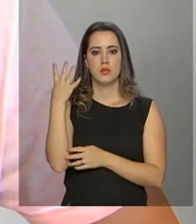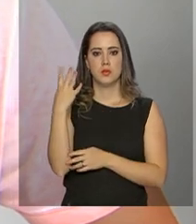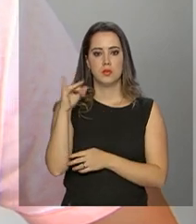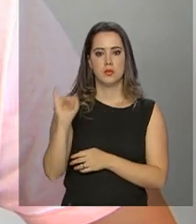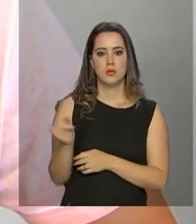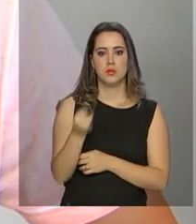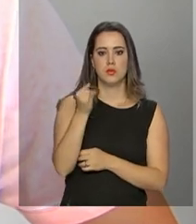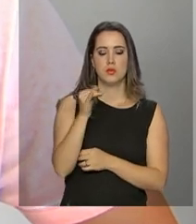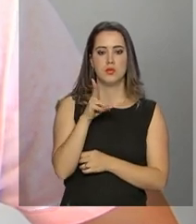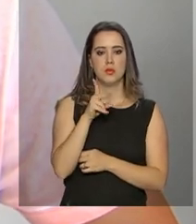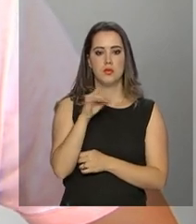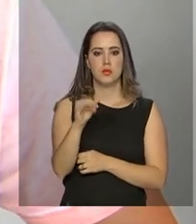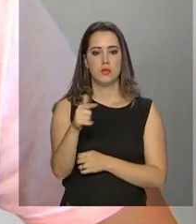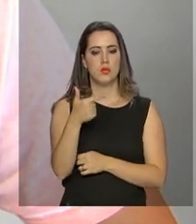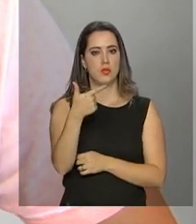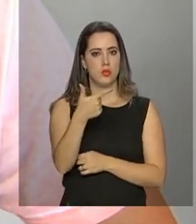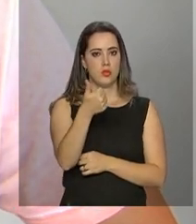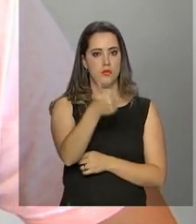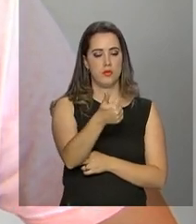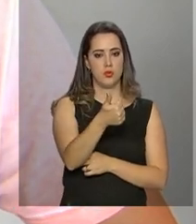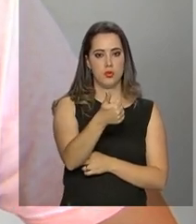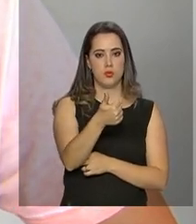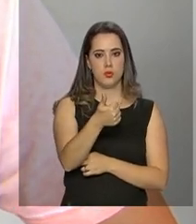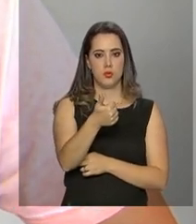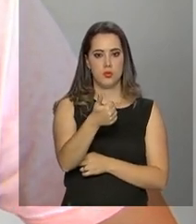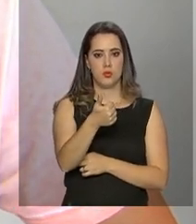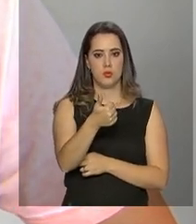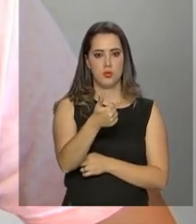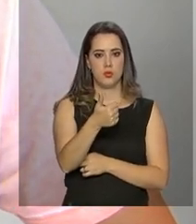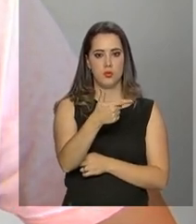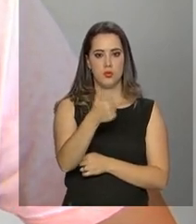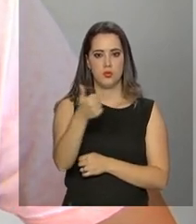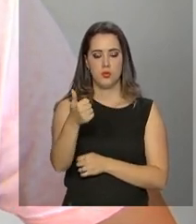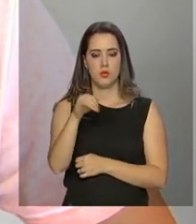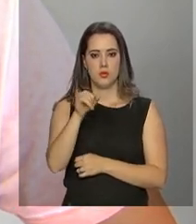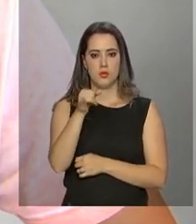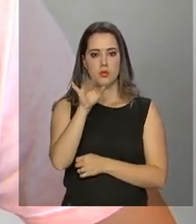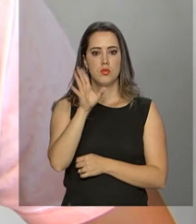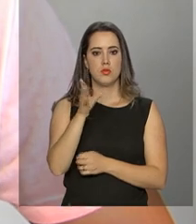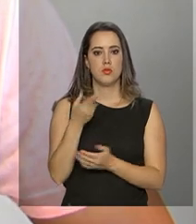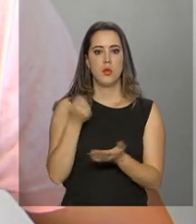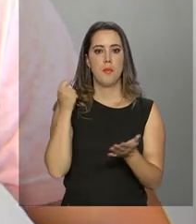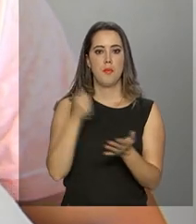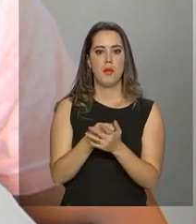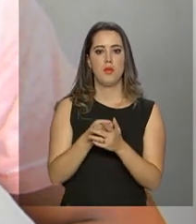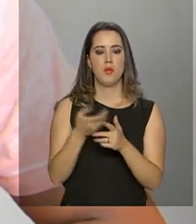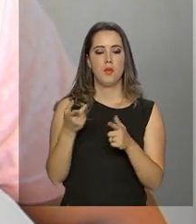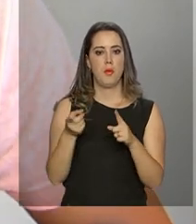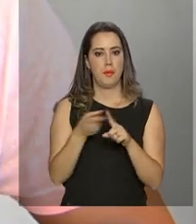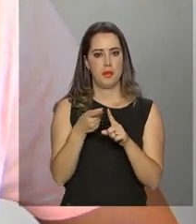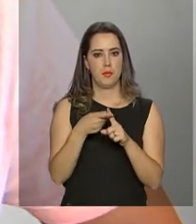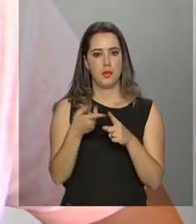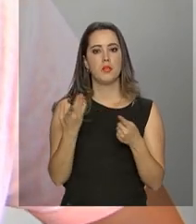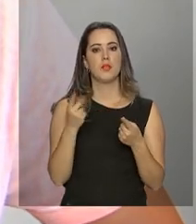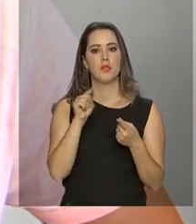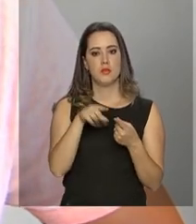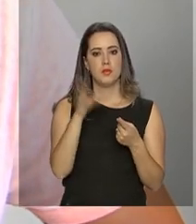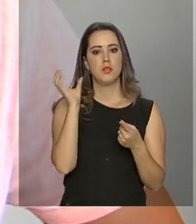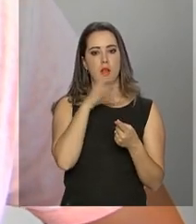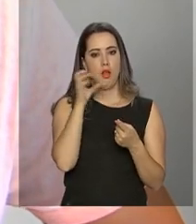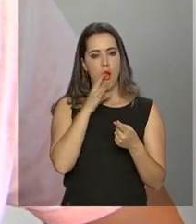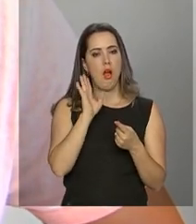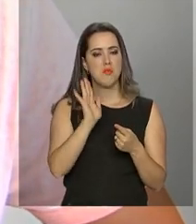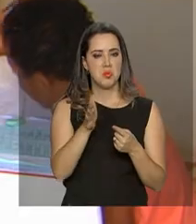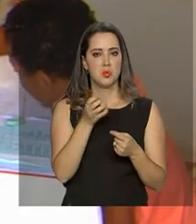janeiro e no dia 21 de janeiro já saiu a primeira favela então foi uma foi um tempo hábil